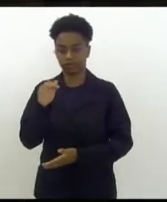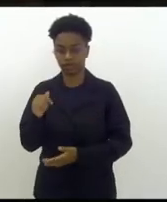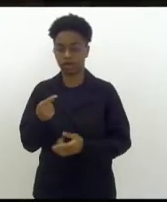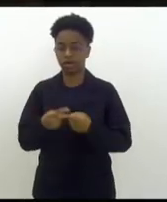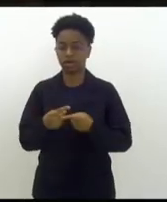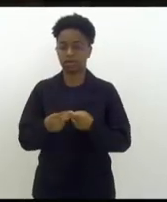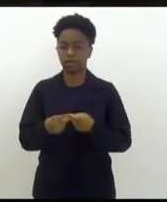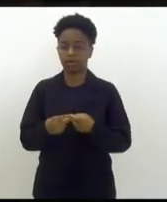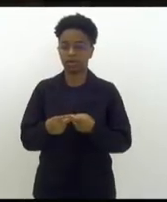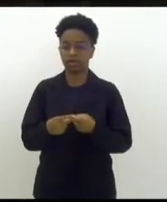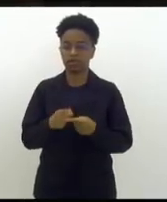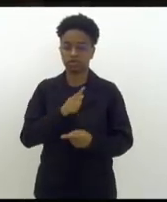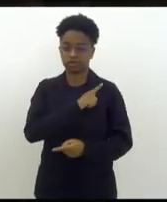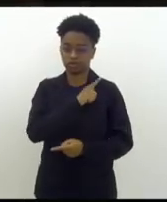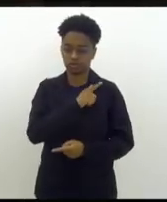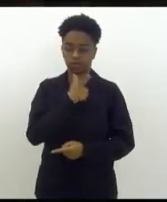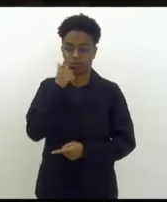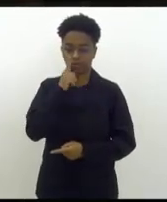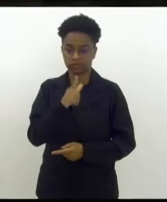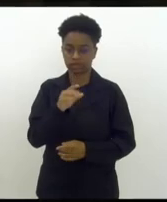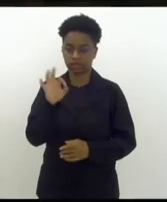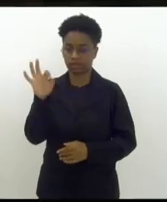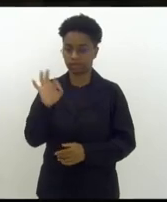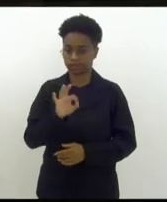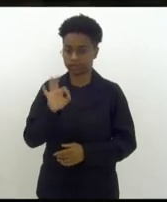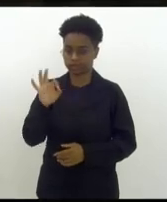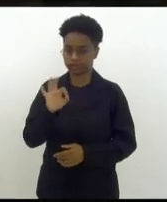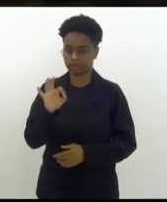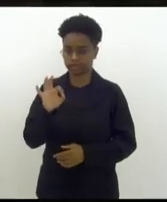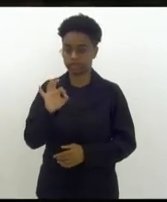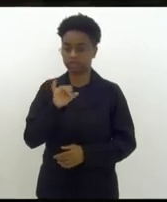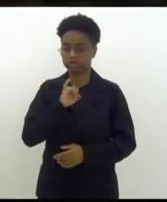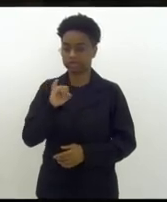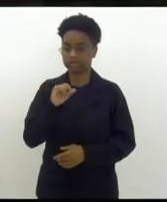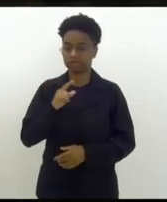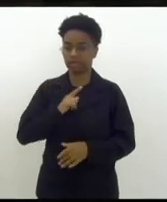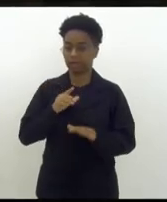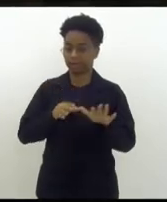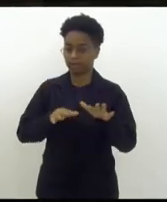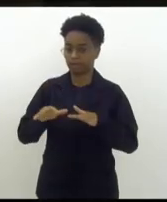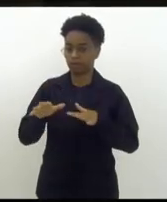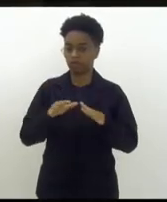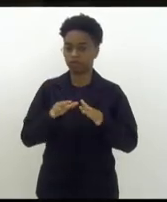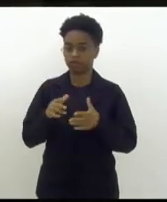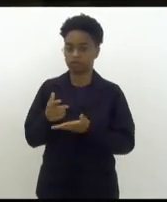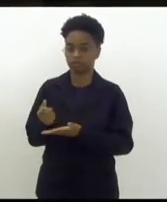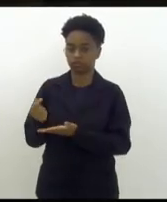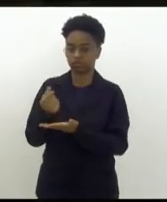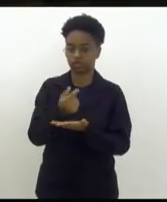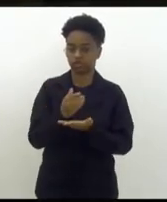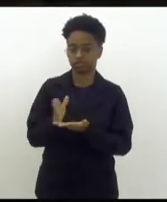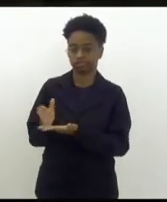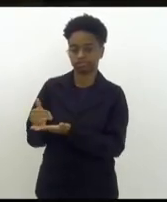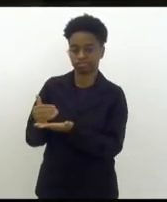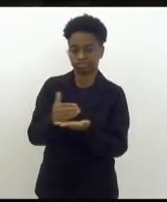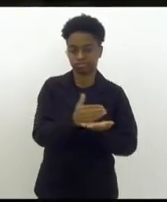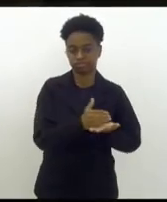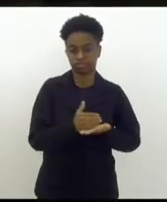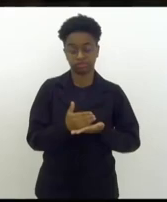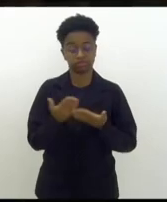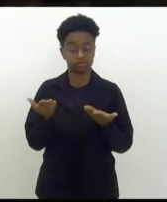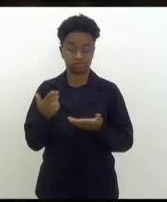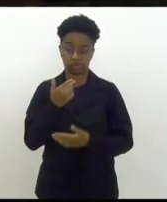um cartório eu ganho um percentual sobre toda movimentação dessa Câmara isso não